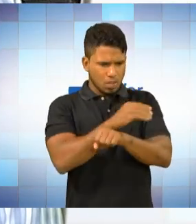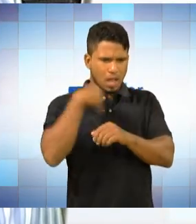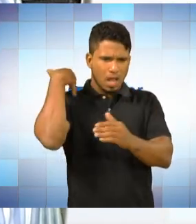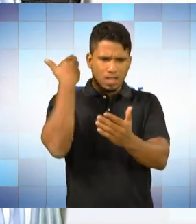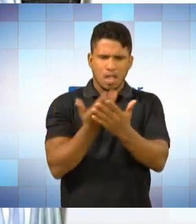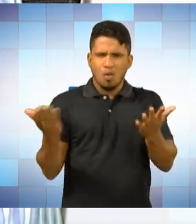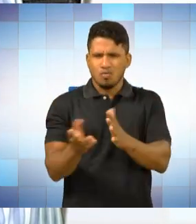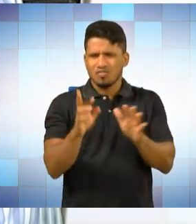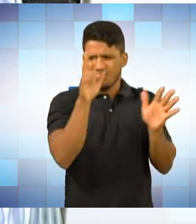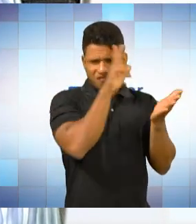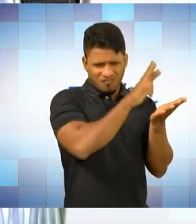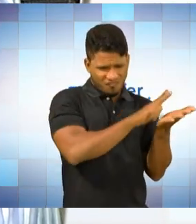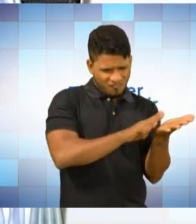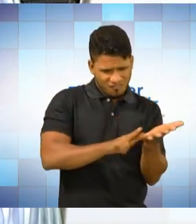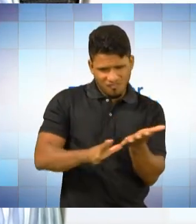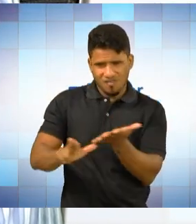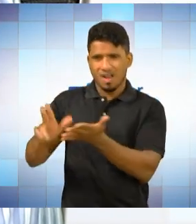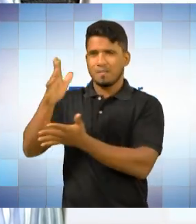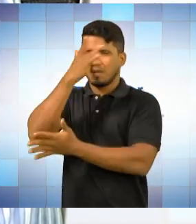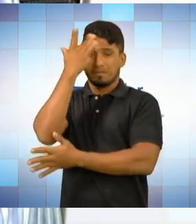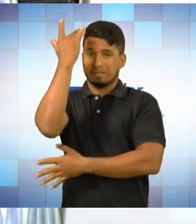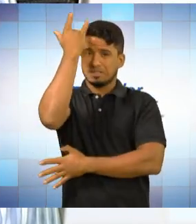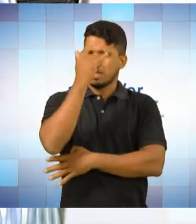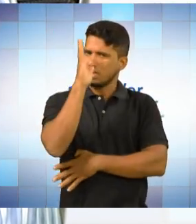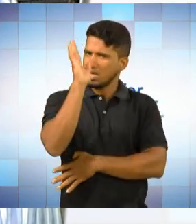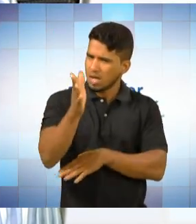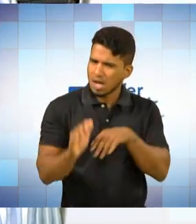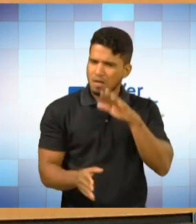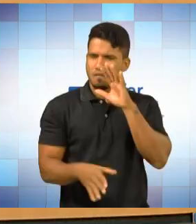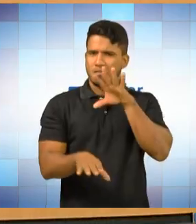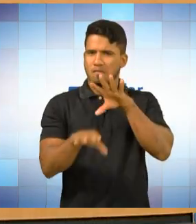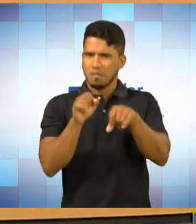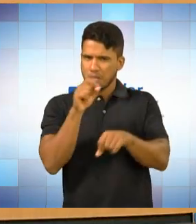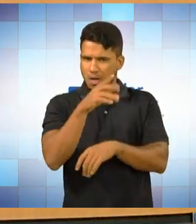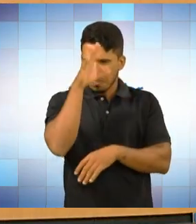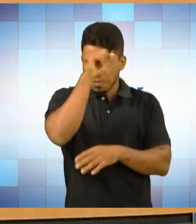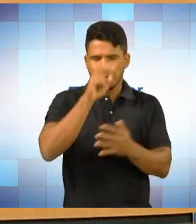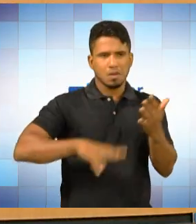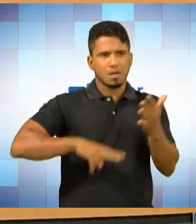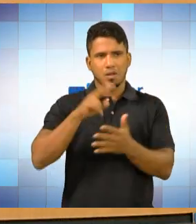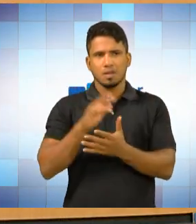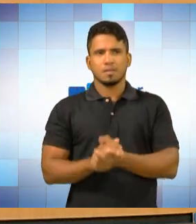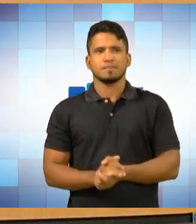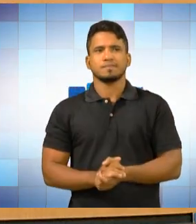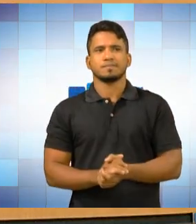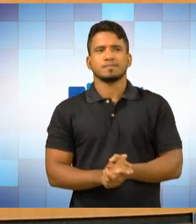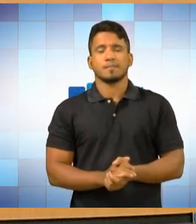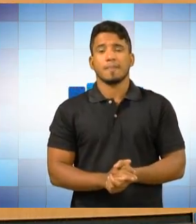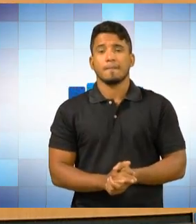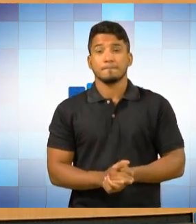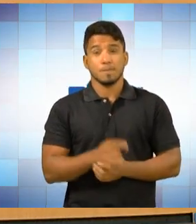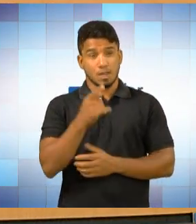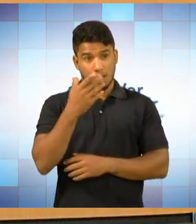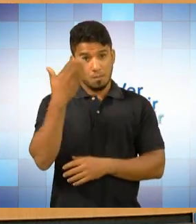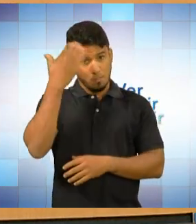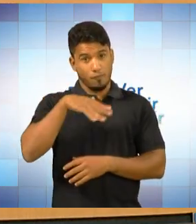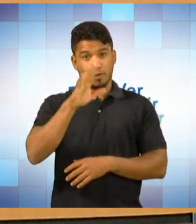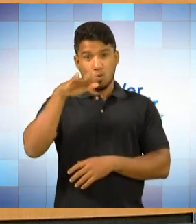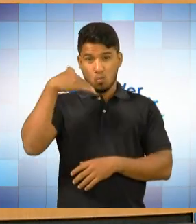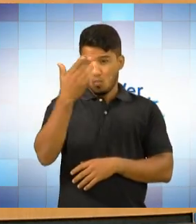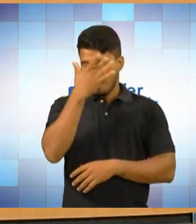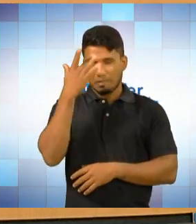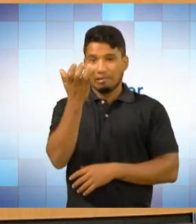já passaram milhares e milhares de cegos. É uma prova, professor Antenilton, que quando as autoridades